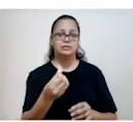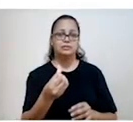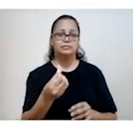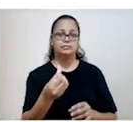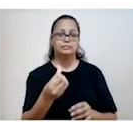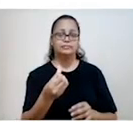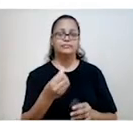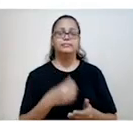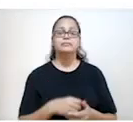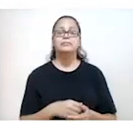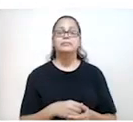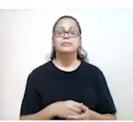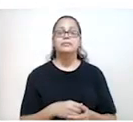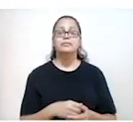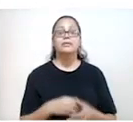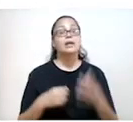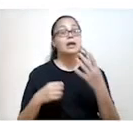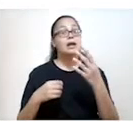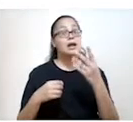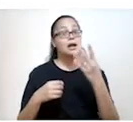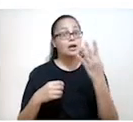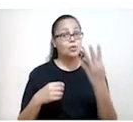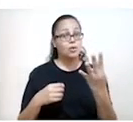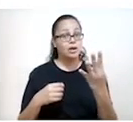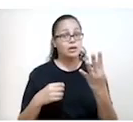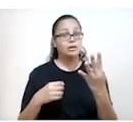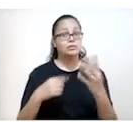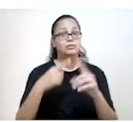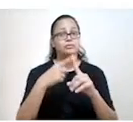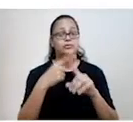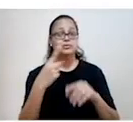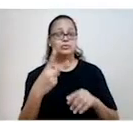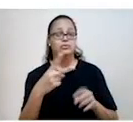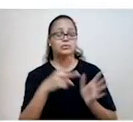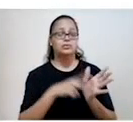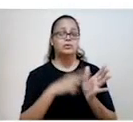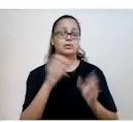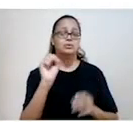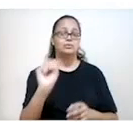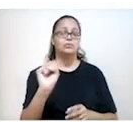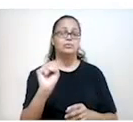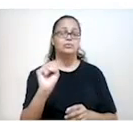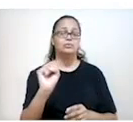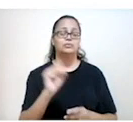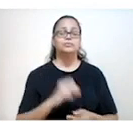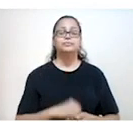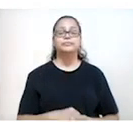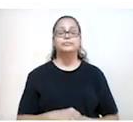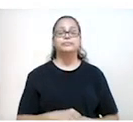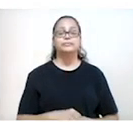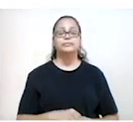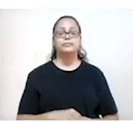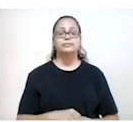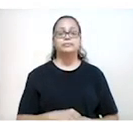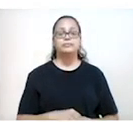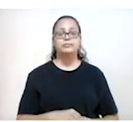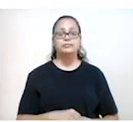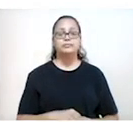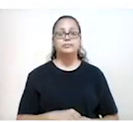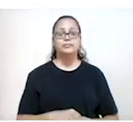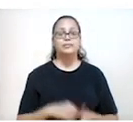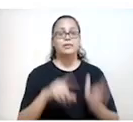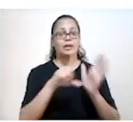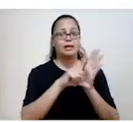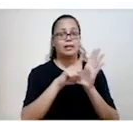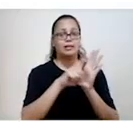posição da figura. E aqui, figura 4, 2 vezes 4, 8. São 8 quadradinhos aqui. Então, ó, a